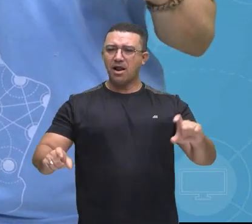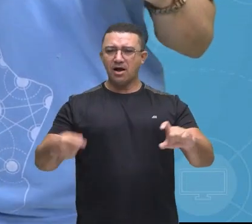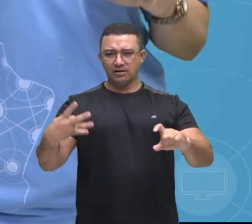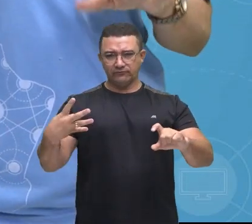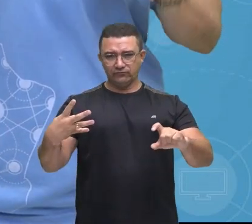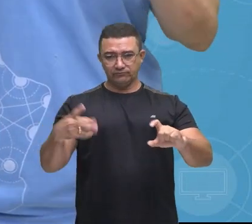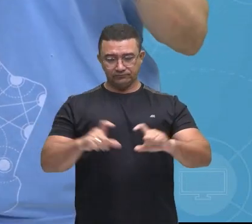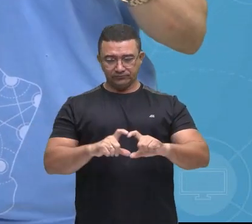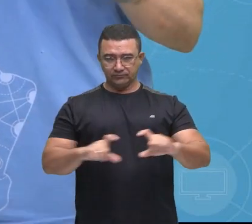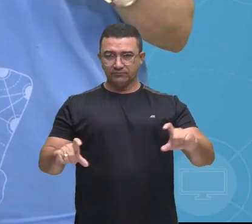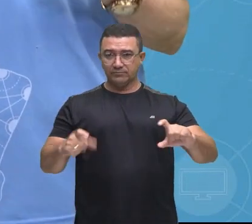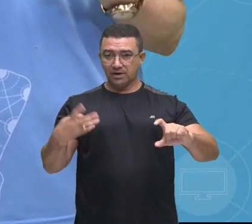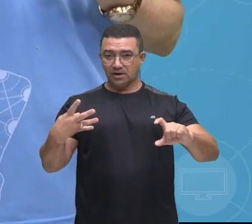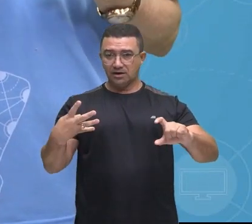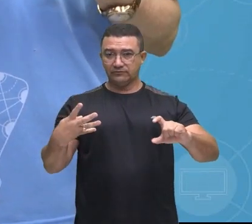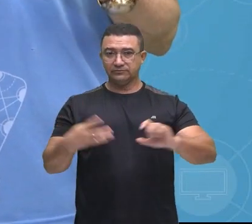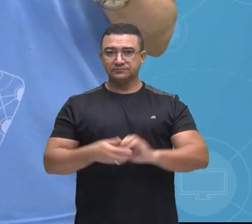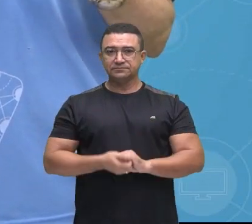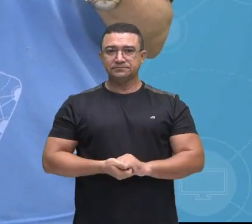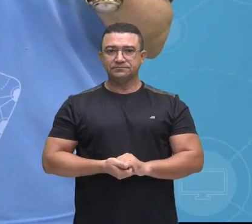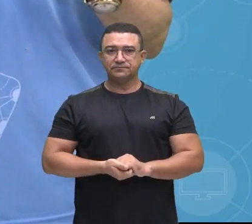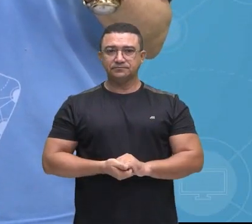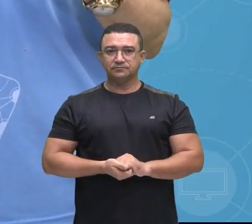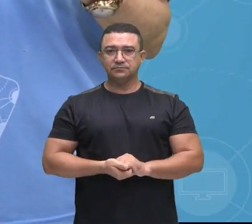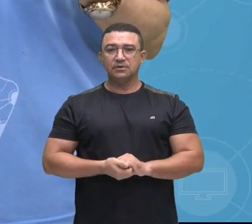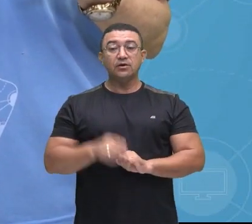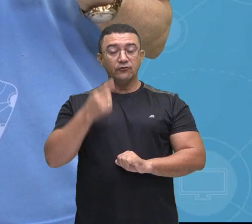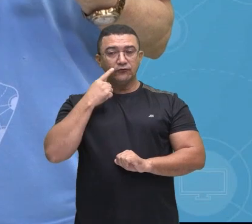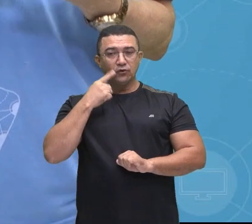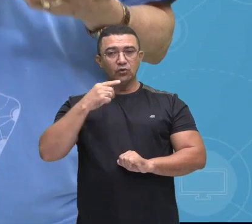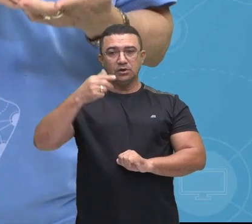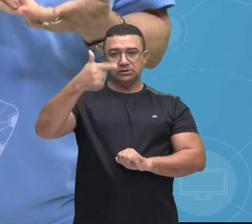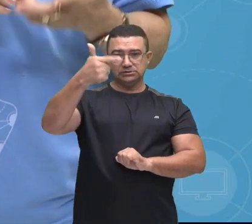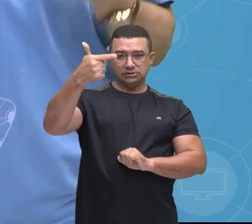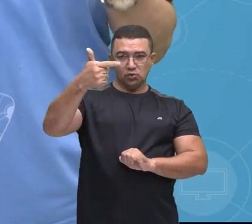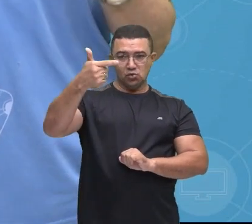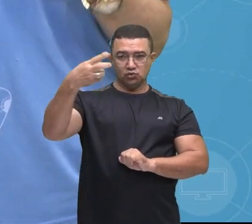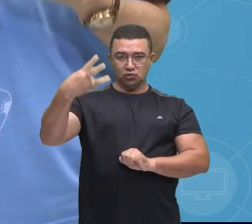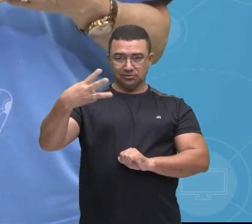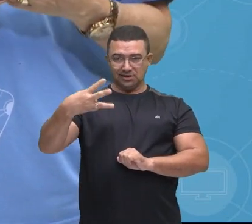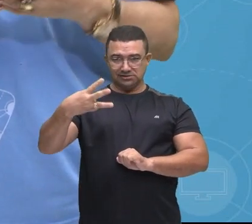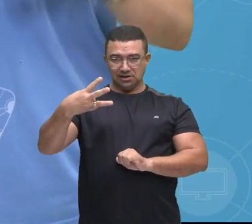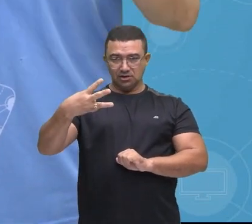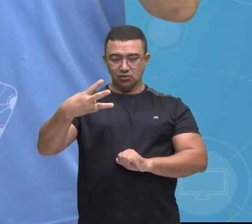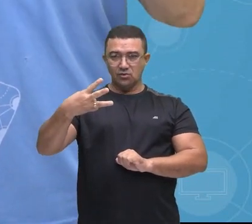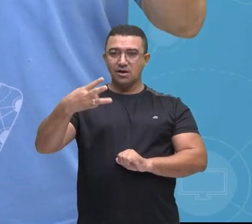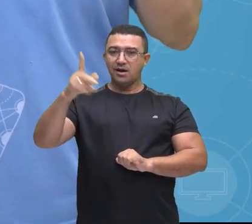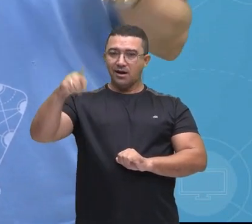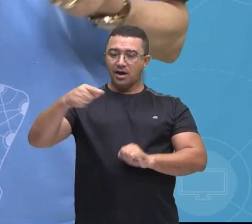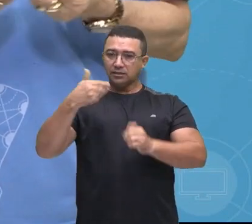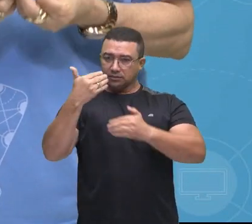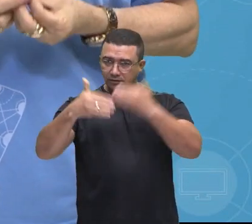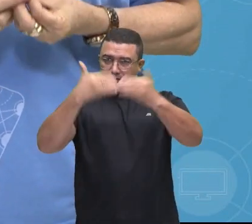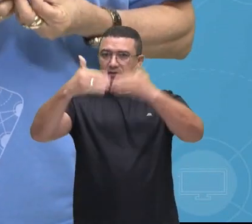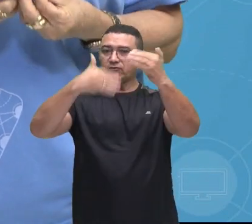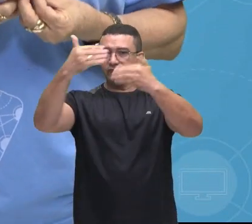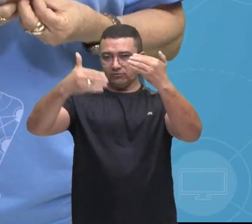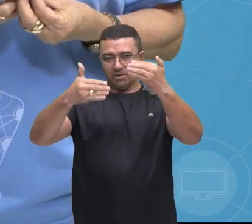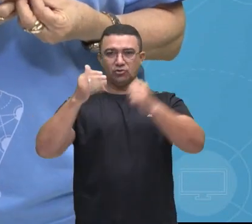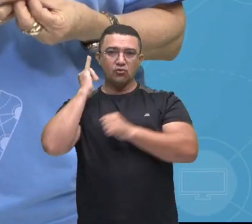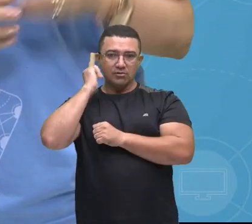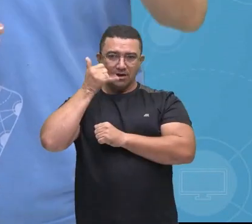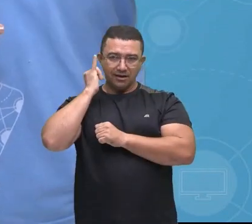parágrafo. Lembra, o segundo e o terceiro parágrafo constituíram aí o desenvolvimento